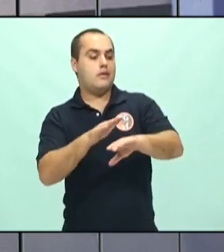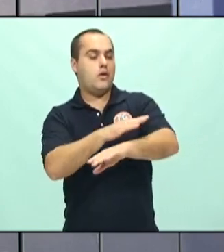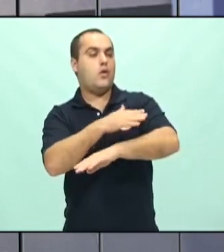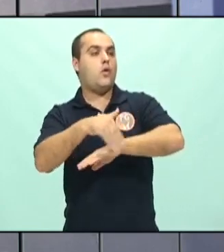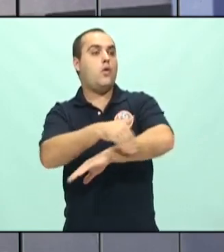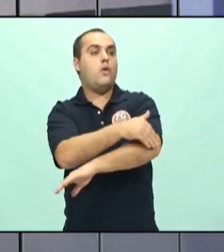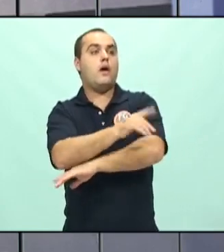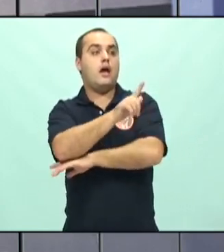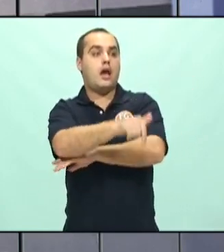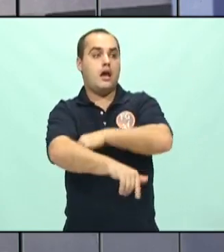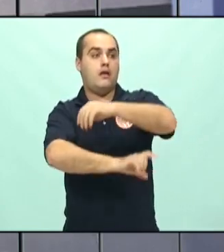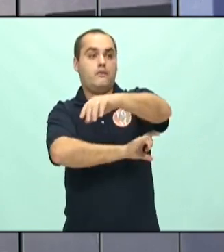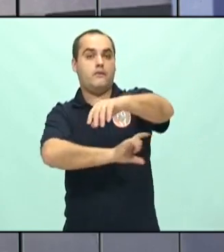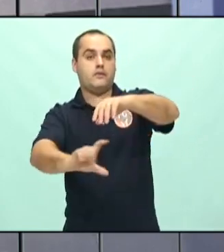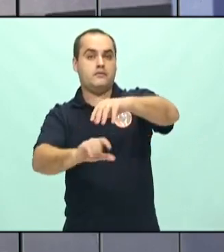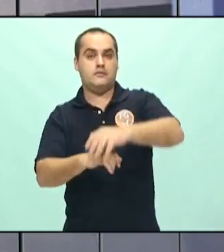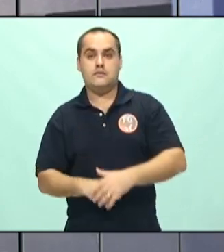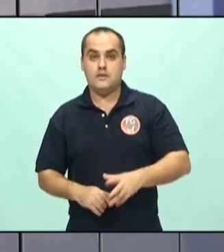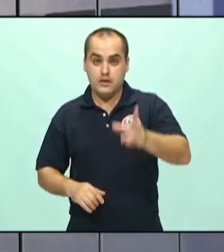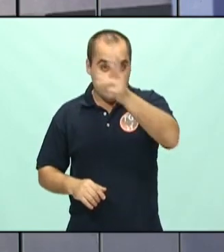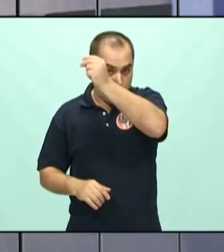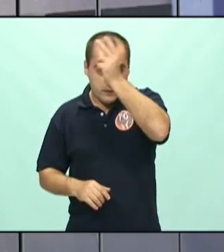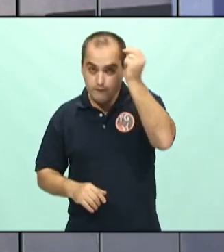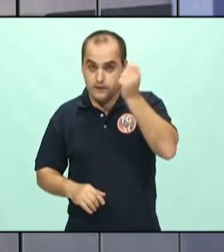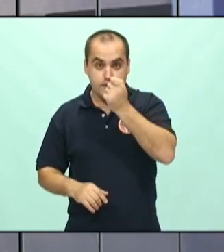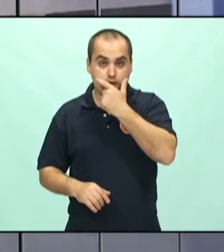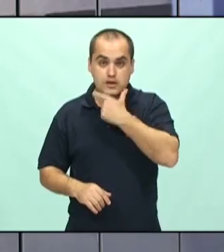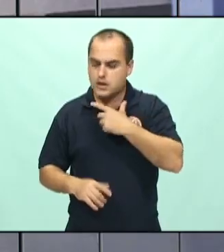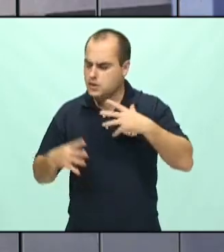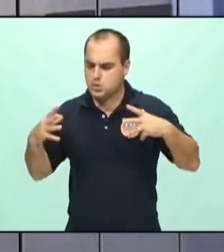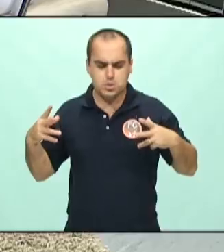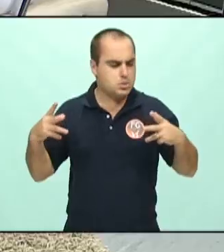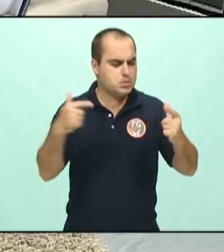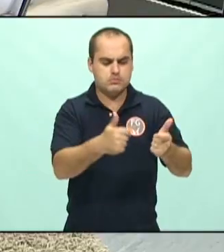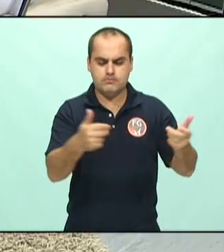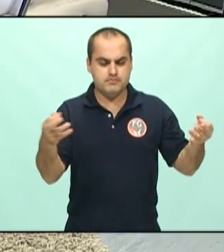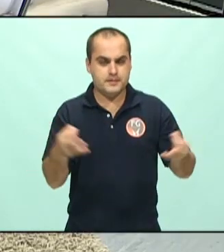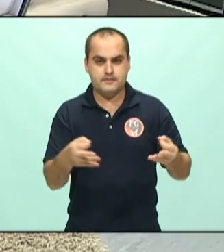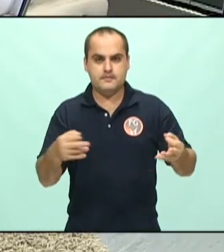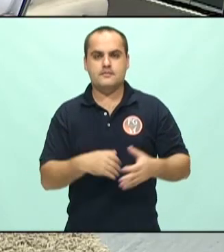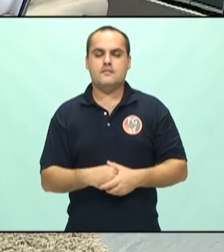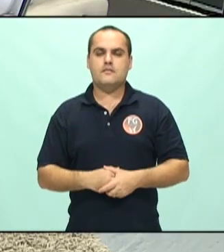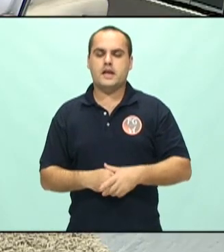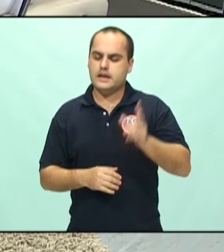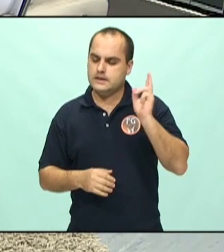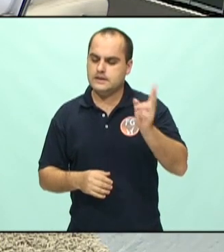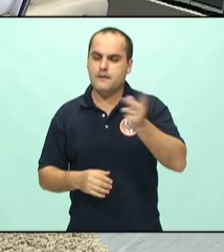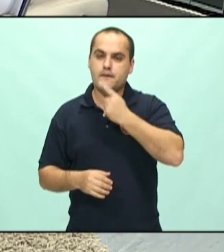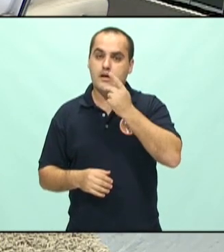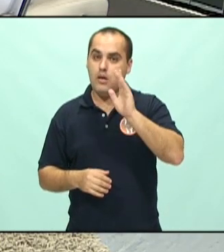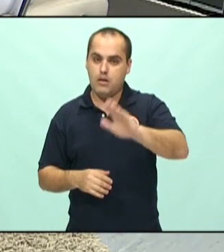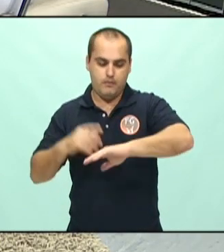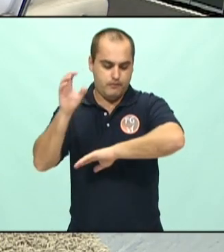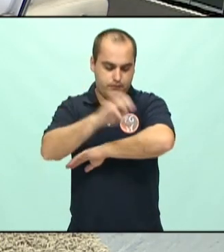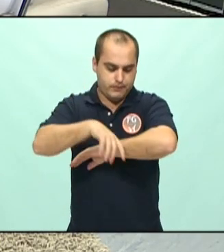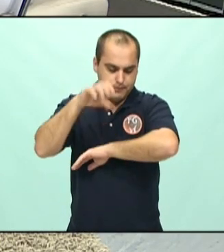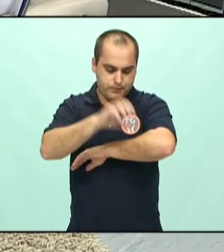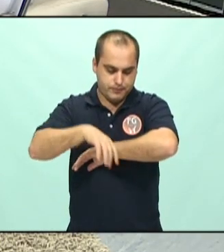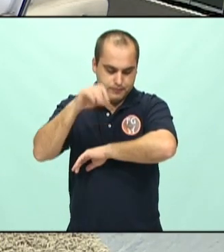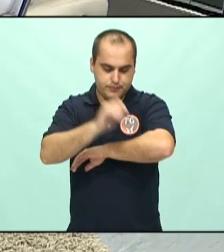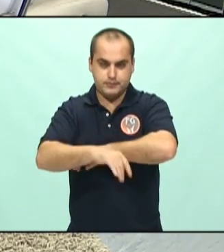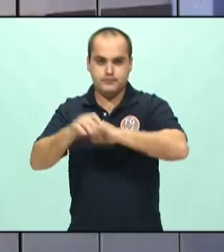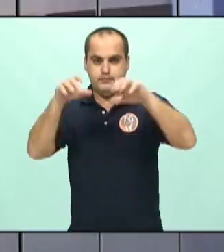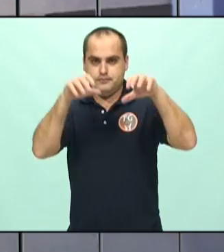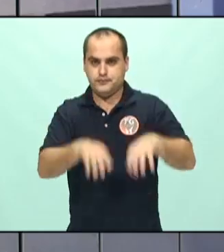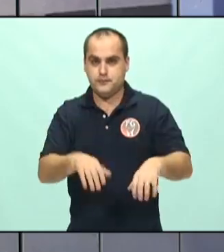evoluiu prefeito volnei está fazendo todo o trabalho ali né então como eu sempre escutei uma coisa é cavar buraco e botar a tubulação não